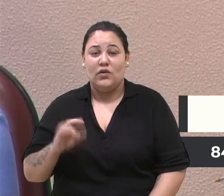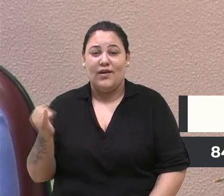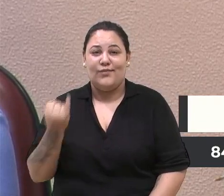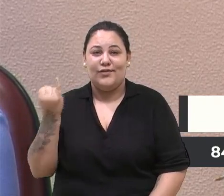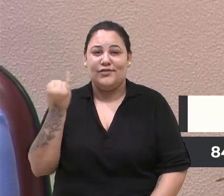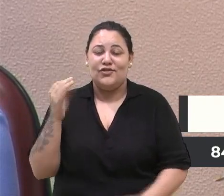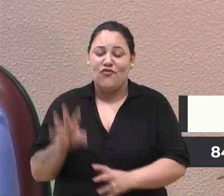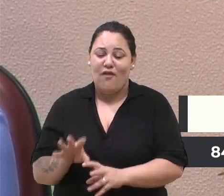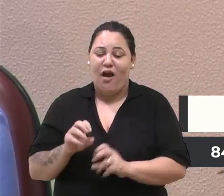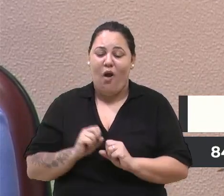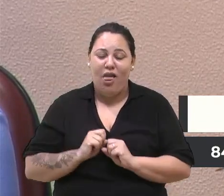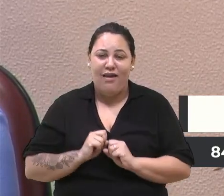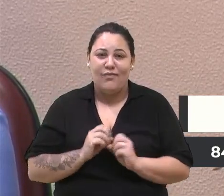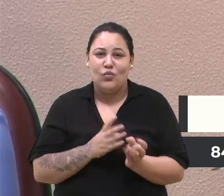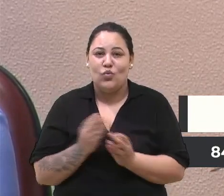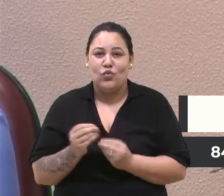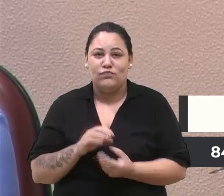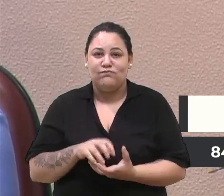cidade.